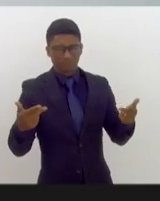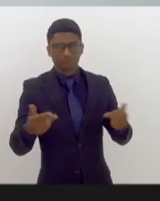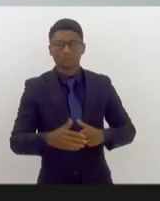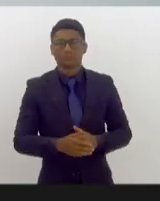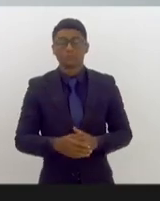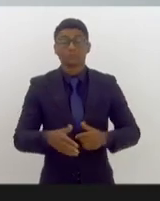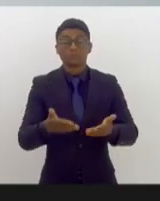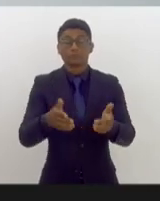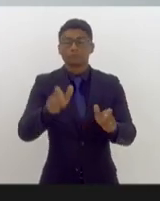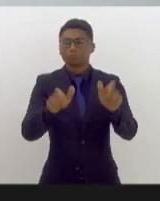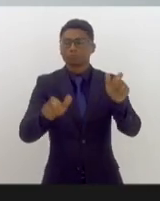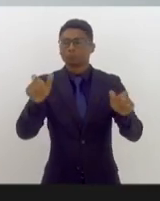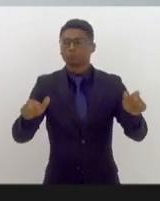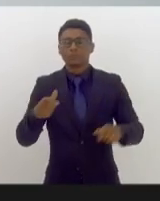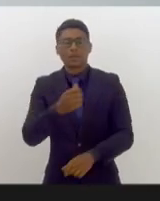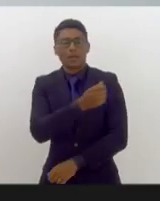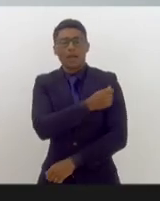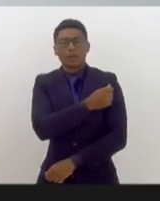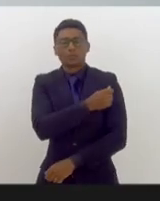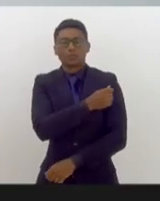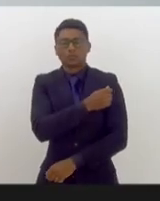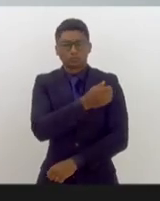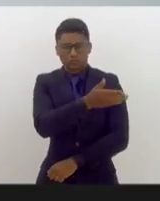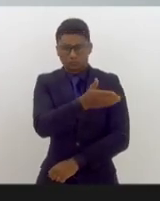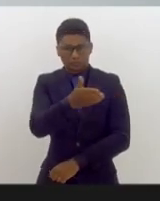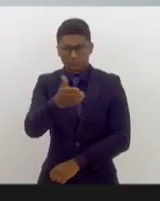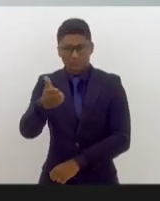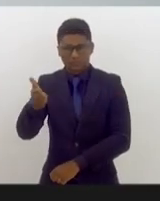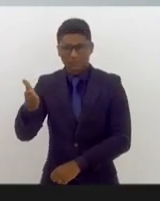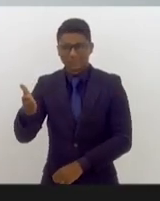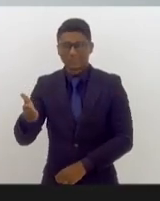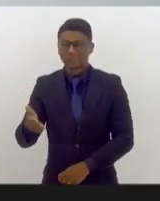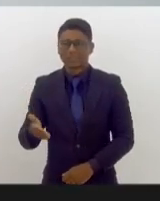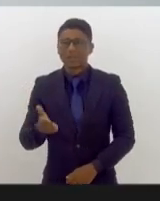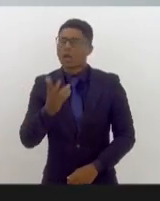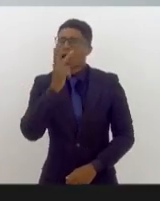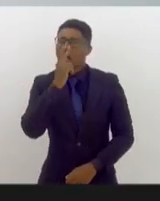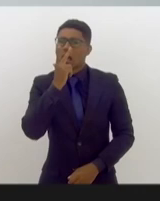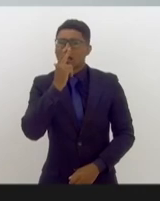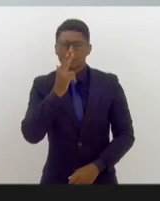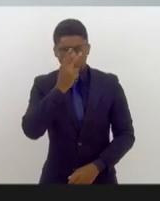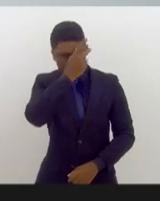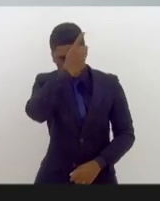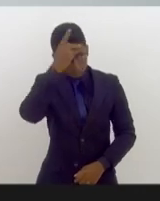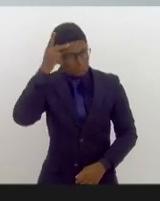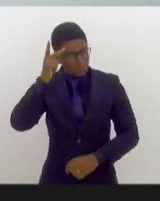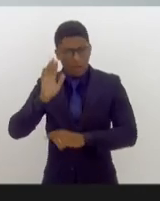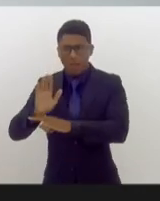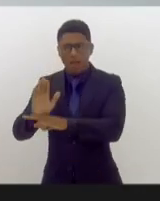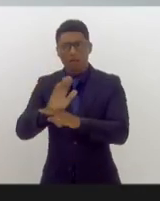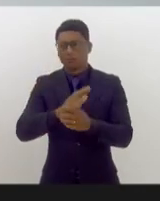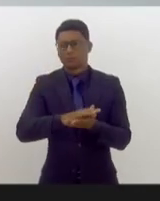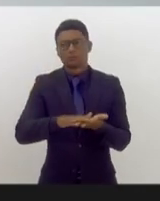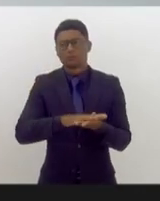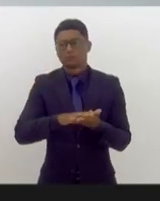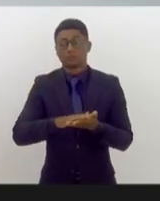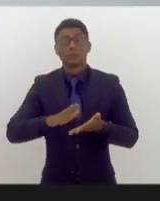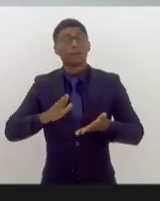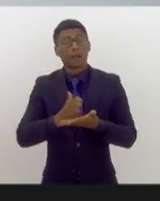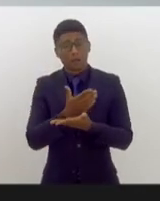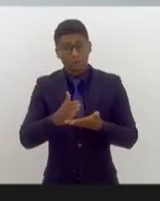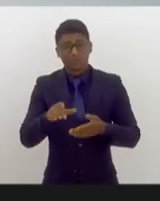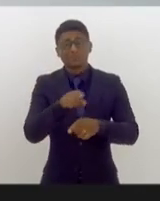esses estudantes passam a não ter mais, se tornam desalentados alguns que já eram desalentados